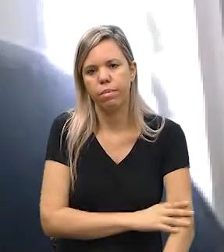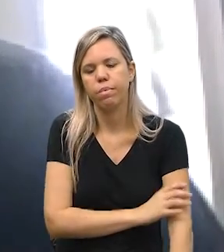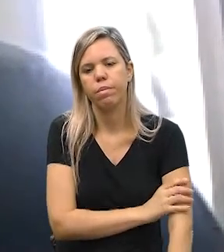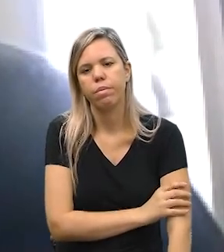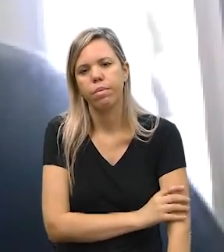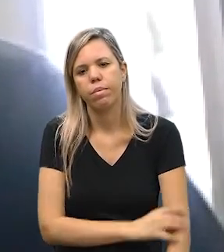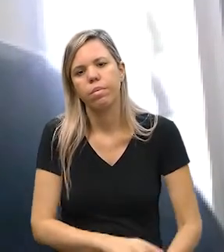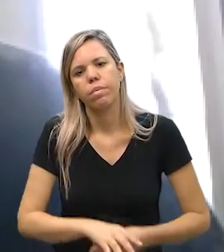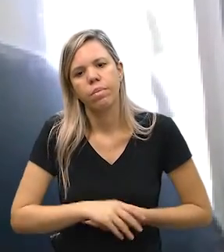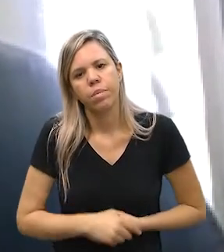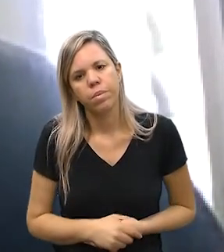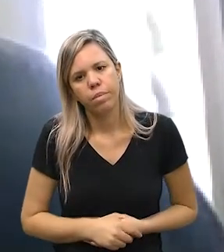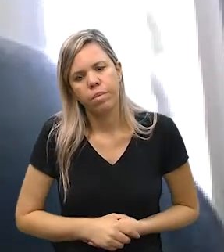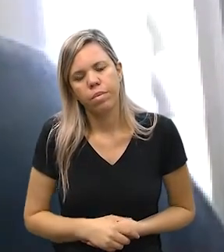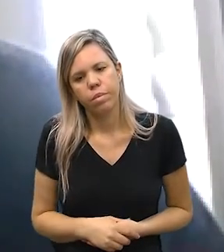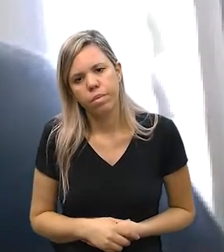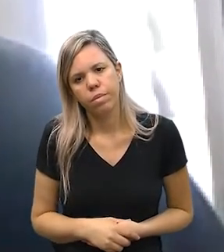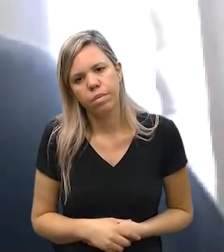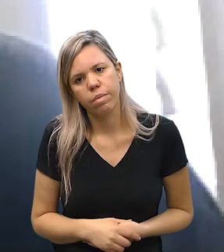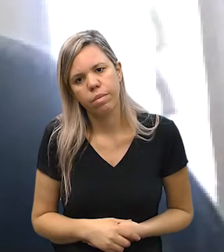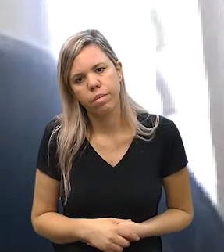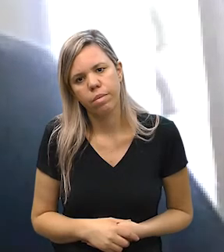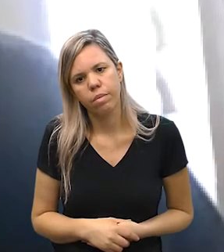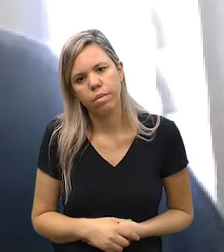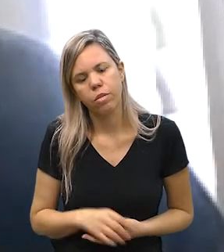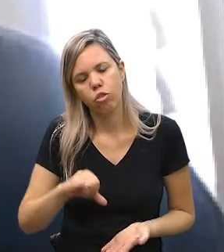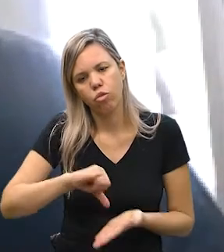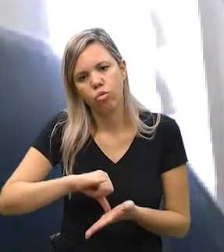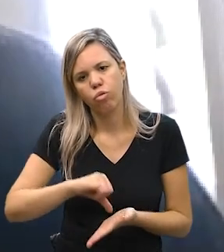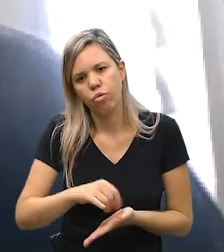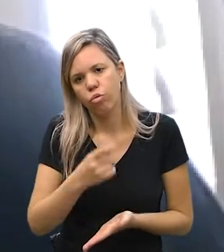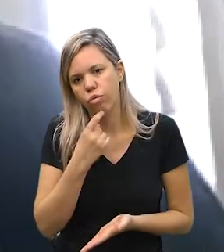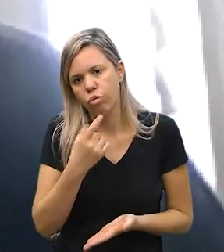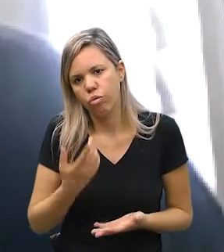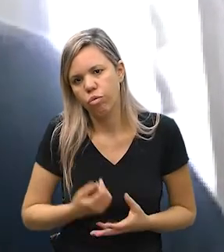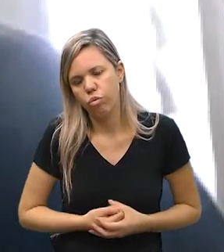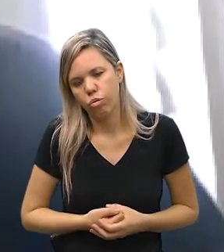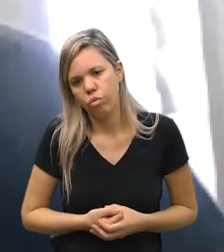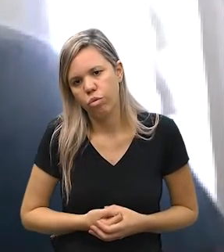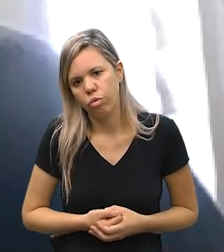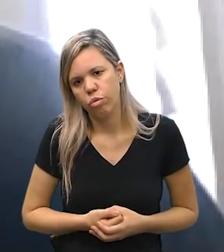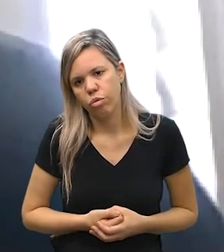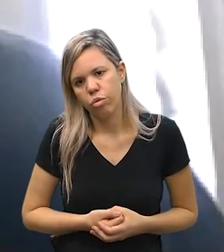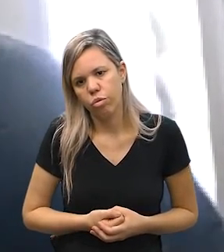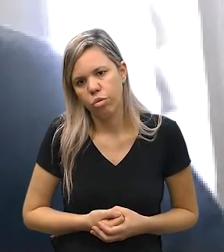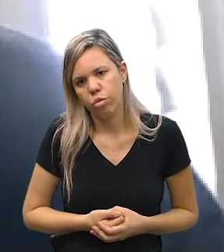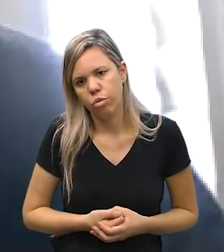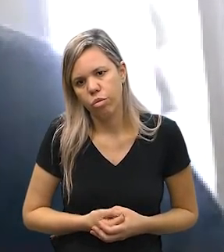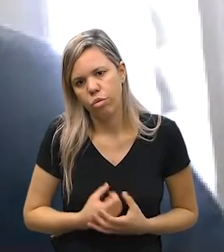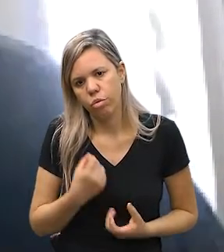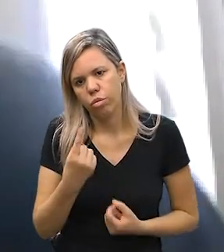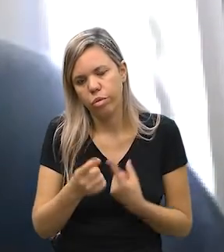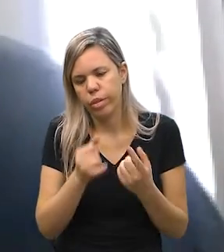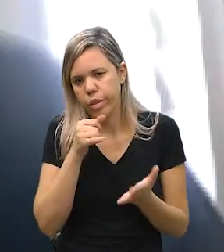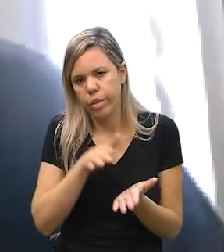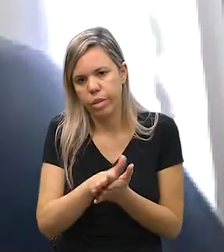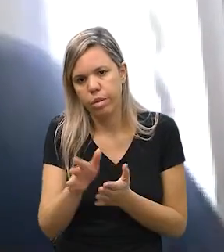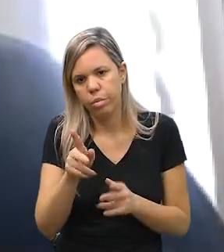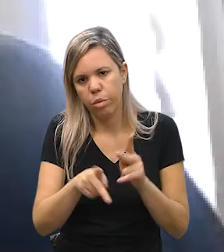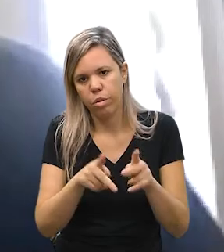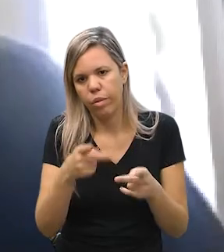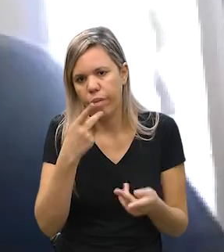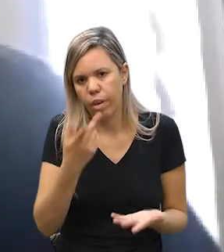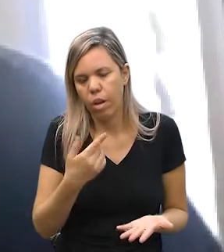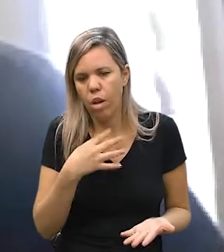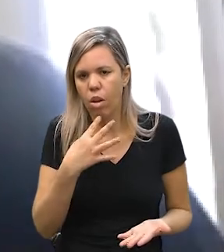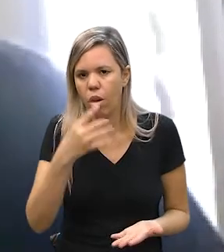de marketing, do centro. Eu deixei alguns exemplares, que essa pessoa falar